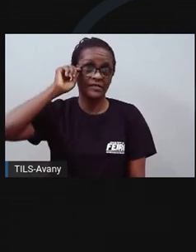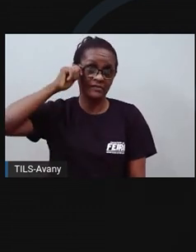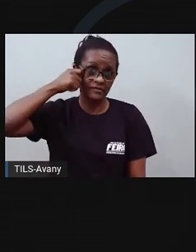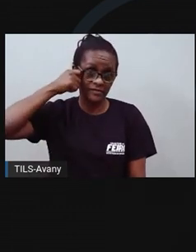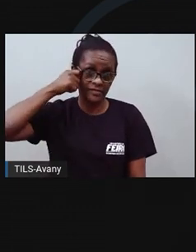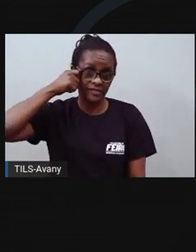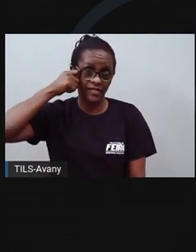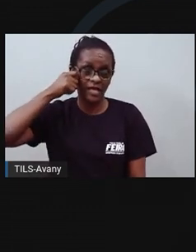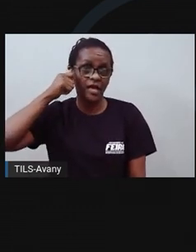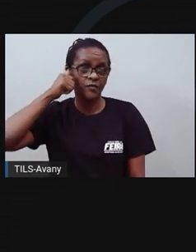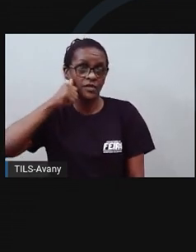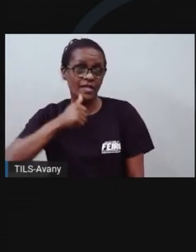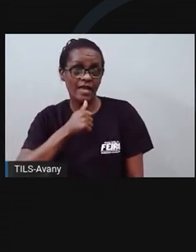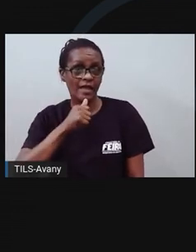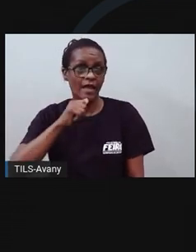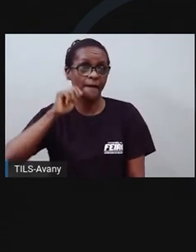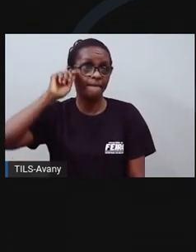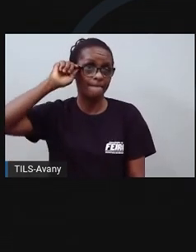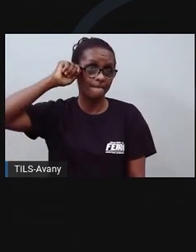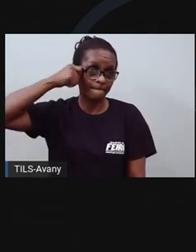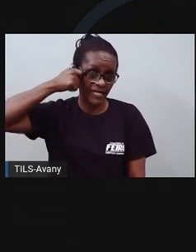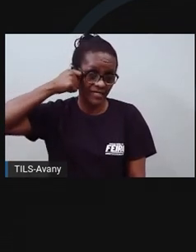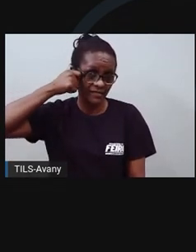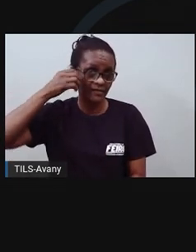boneca preta que tem um significado enorme.